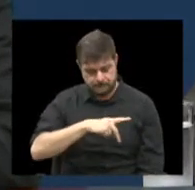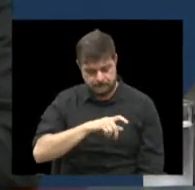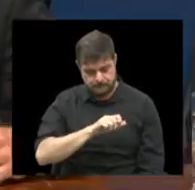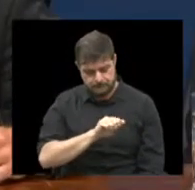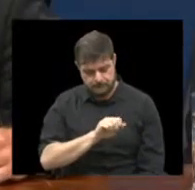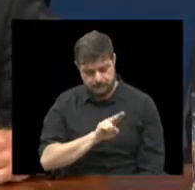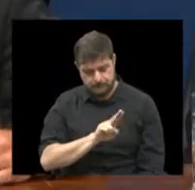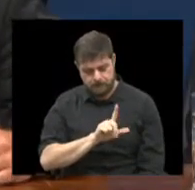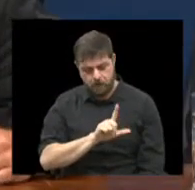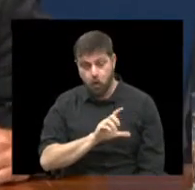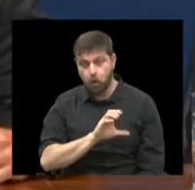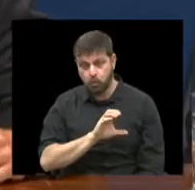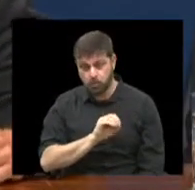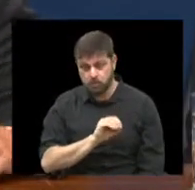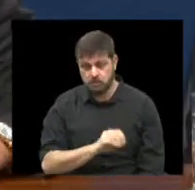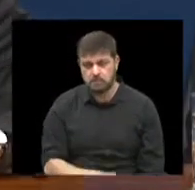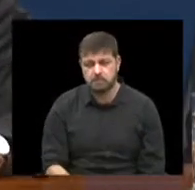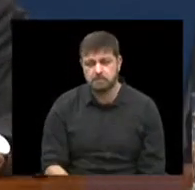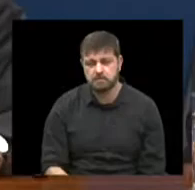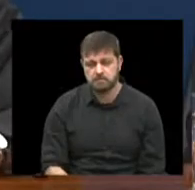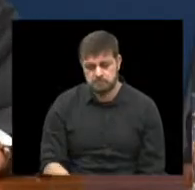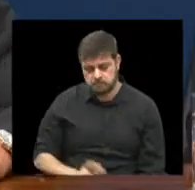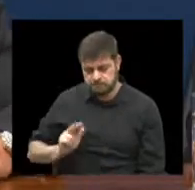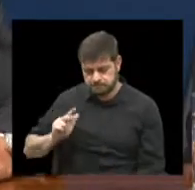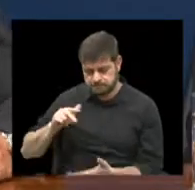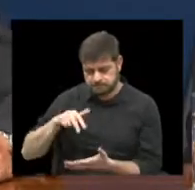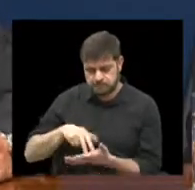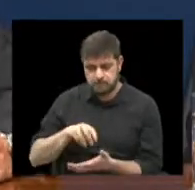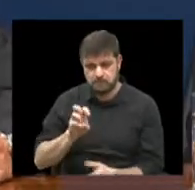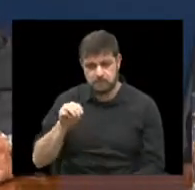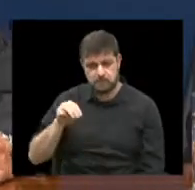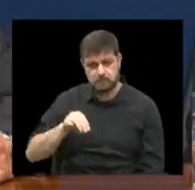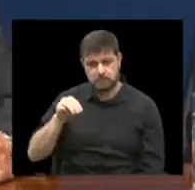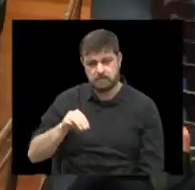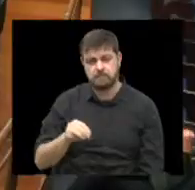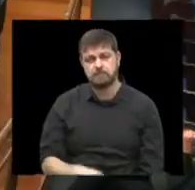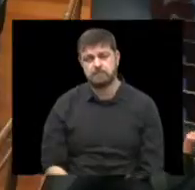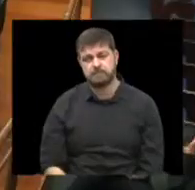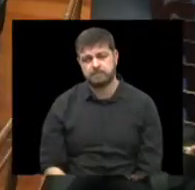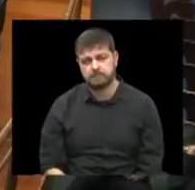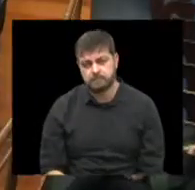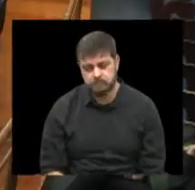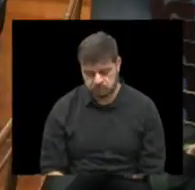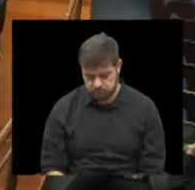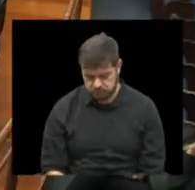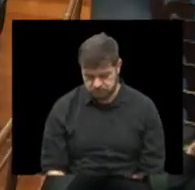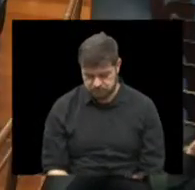Vereador Paulo Haddad, Vossa Excelência tem até 5 minutos, vereador, por gentileza.